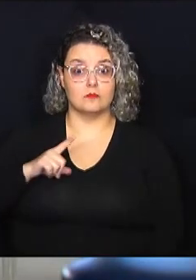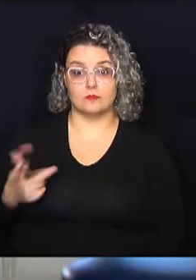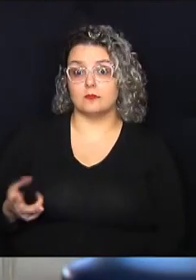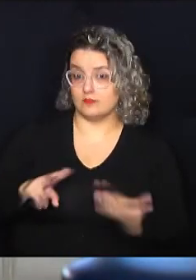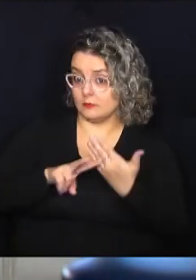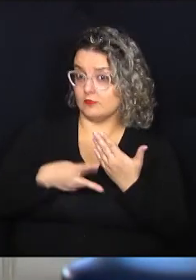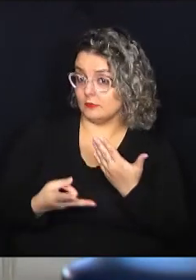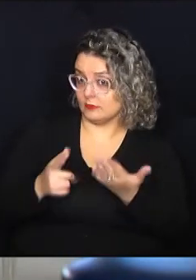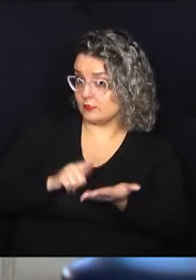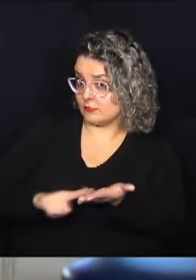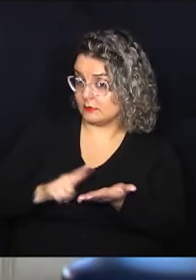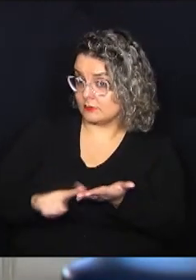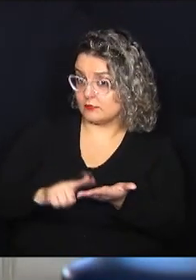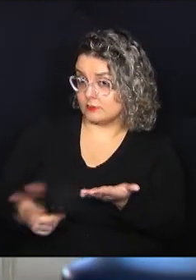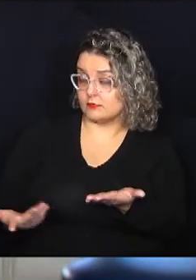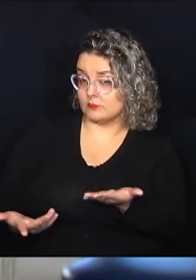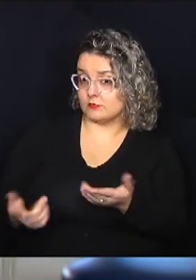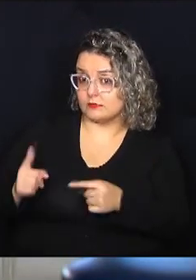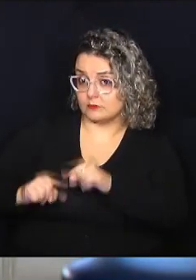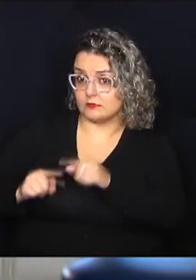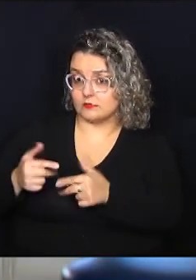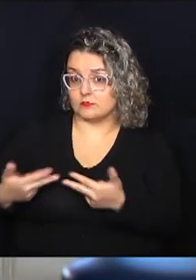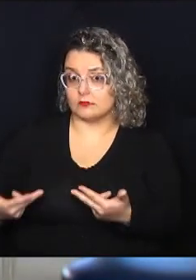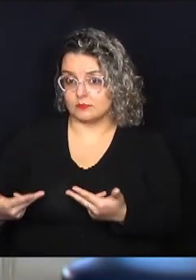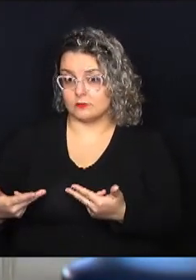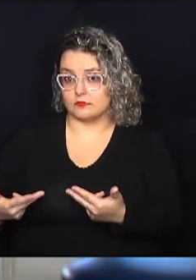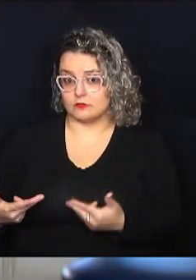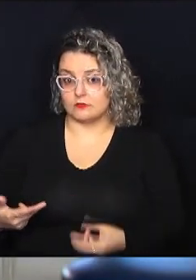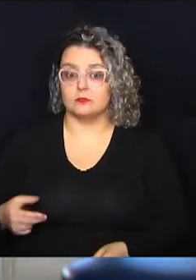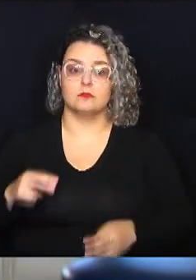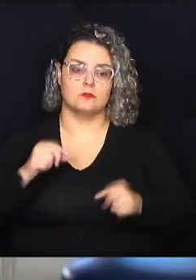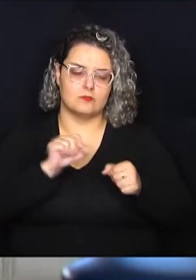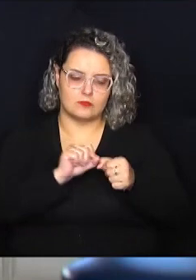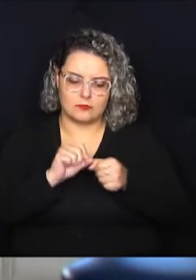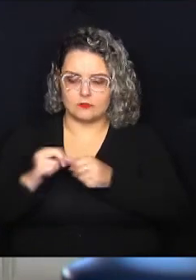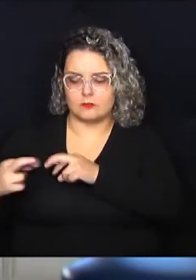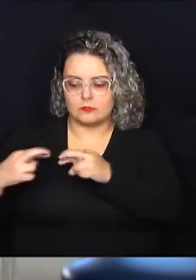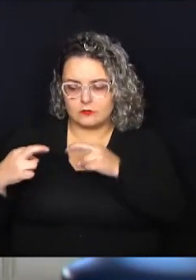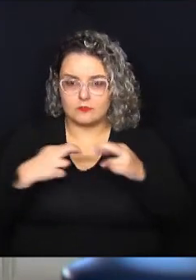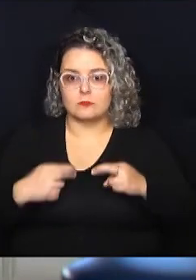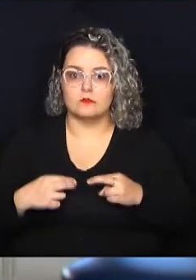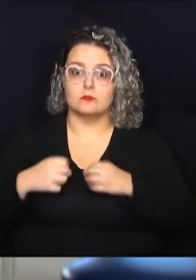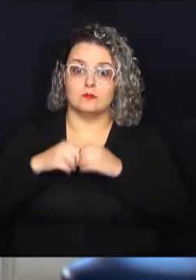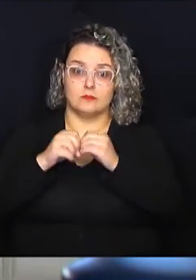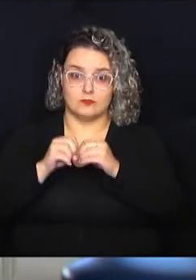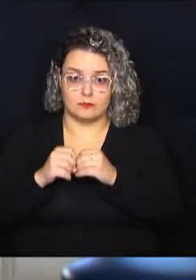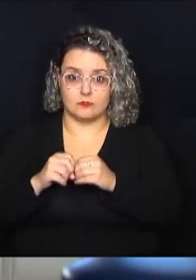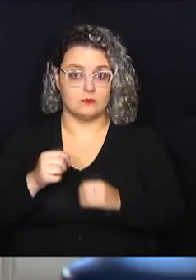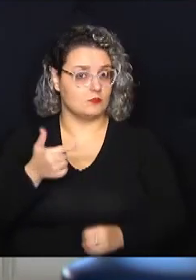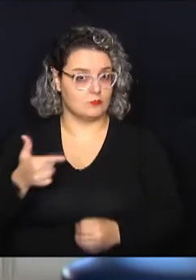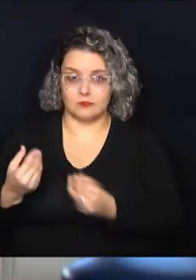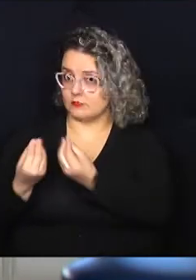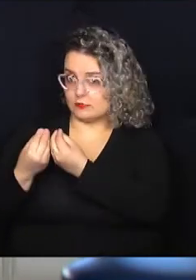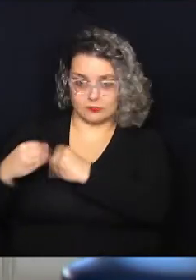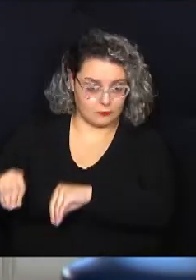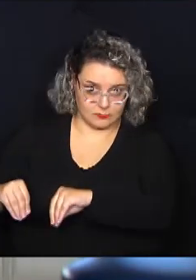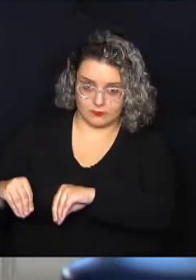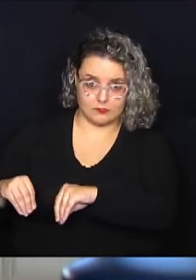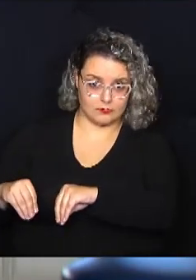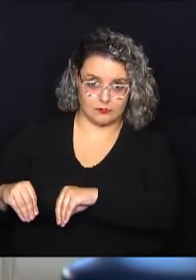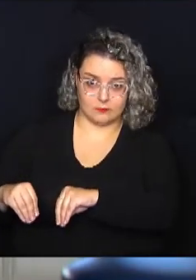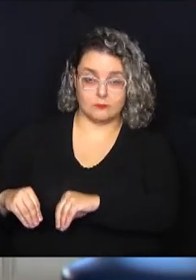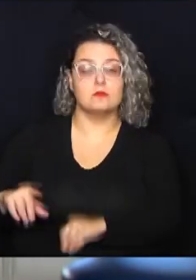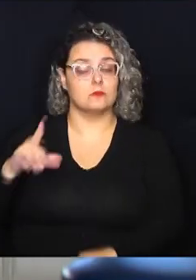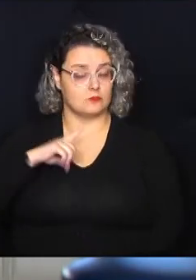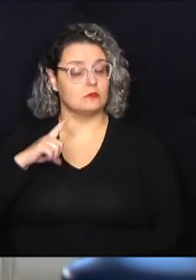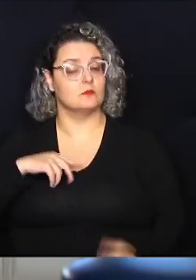higienização do aparelho mesmo e aí fazendo as análises no laboratório mostrou que ele não danifica o aparelho e que